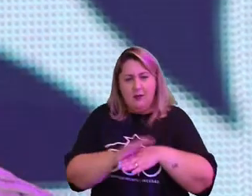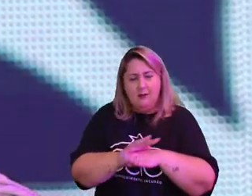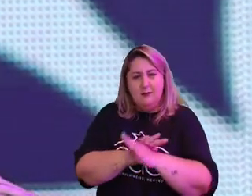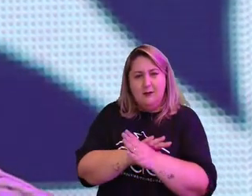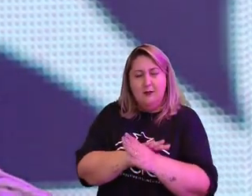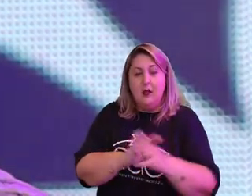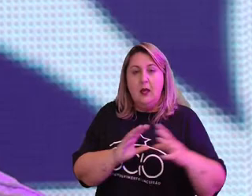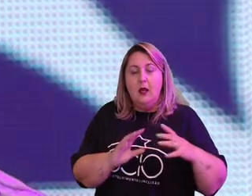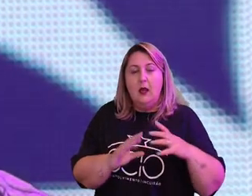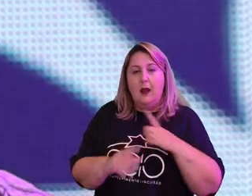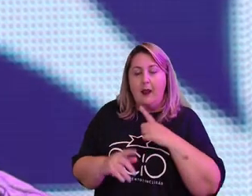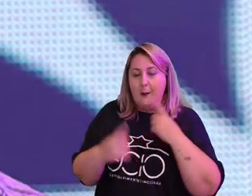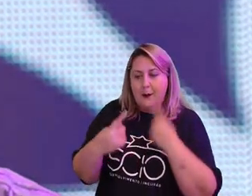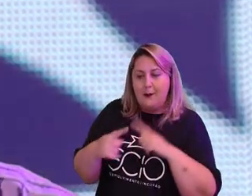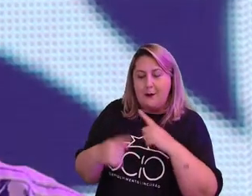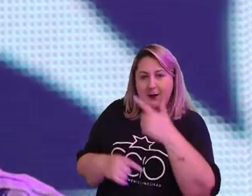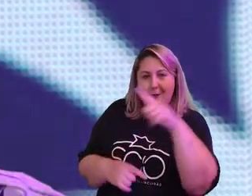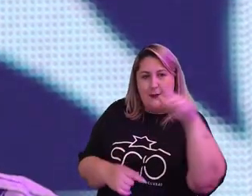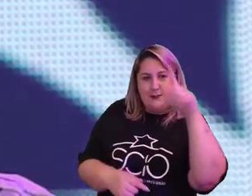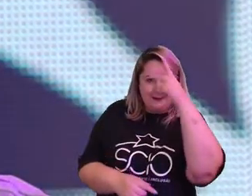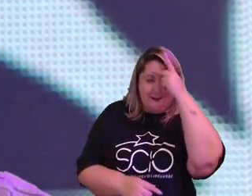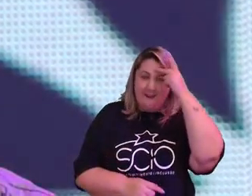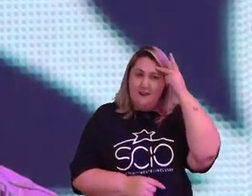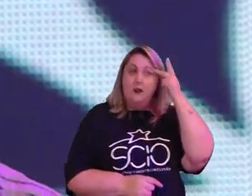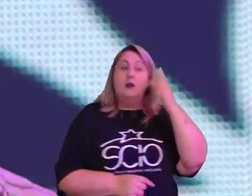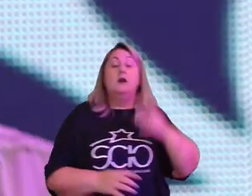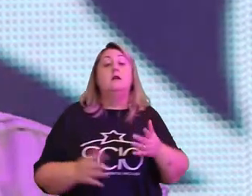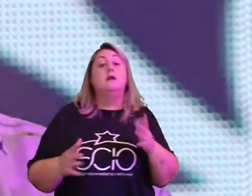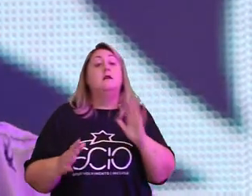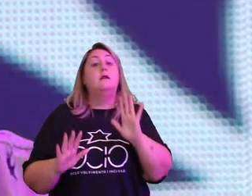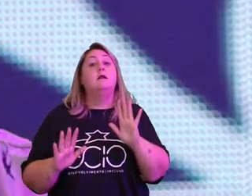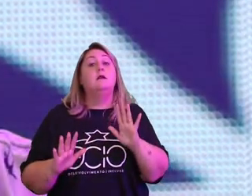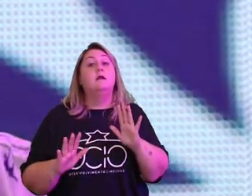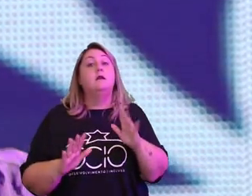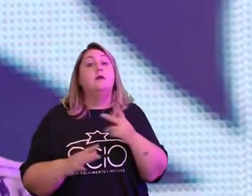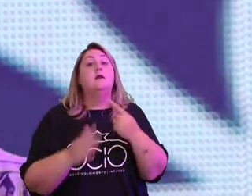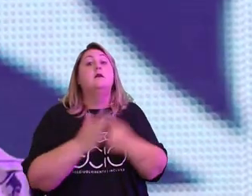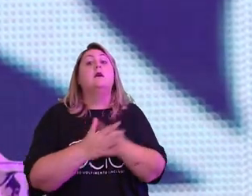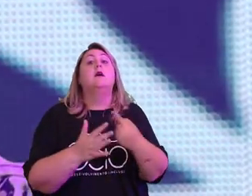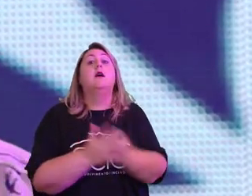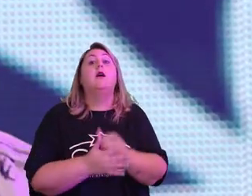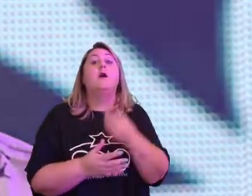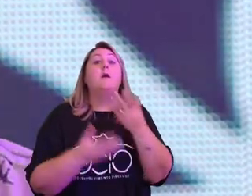era acostumada a brincar com outro coração.